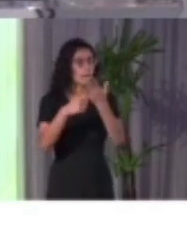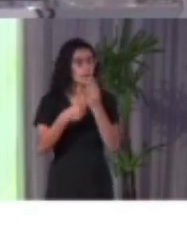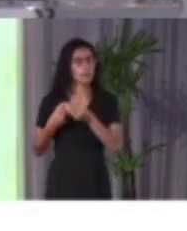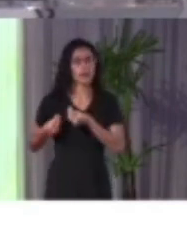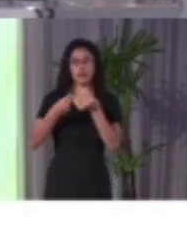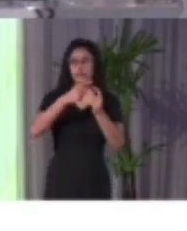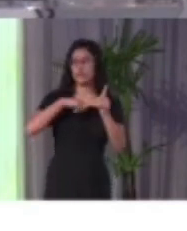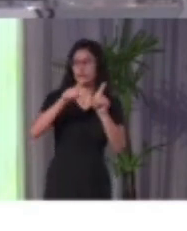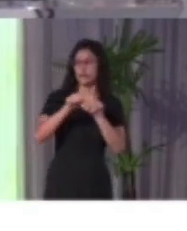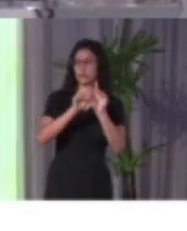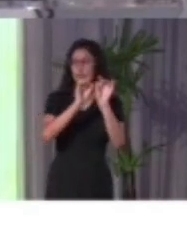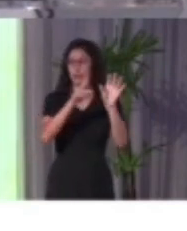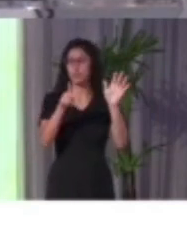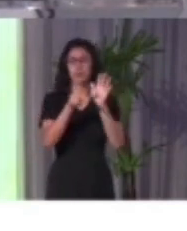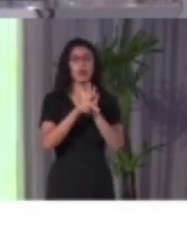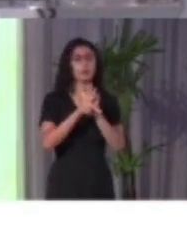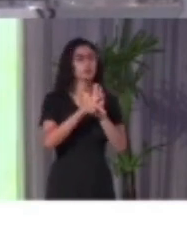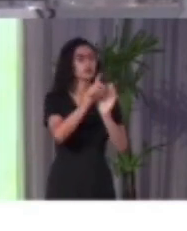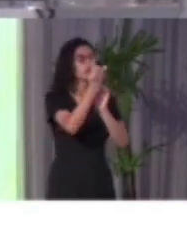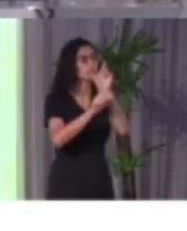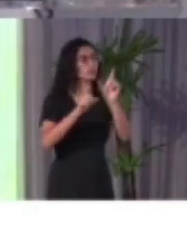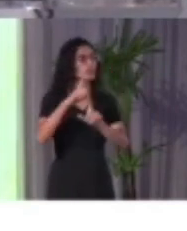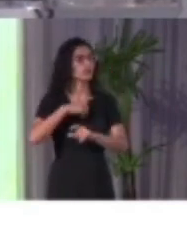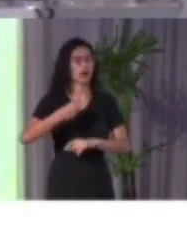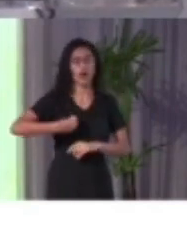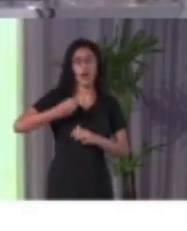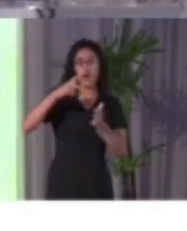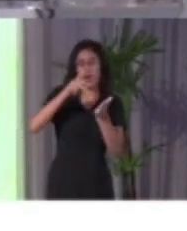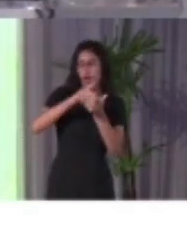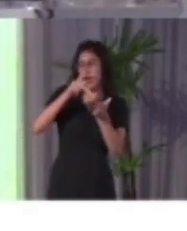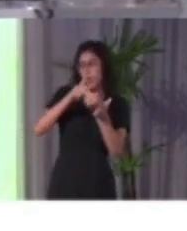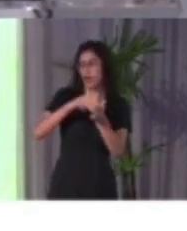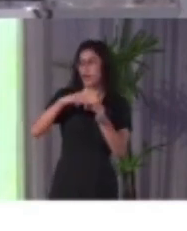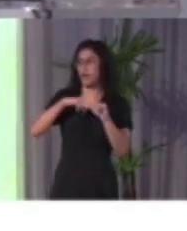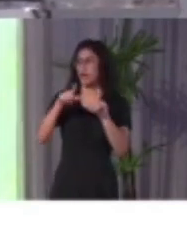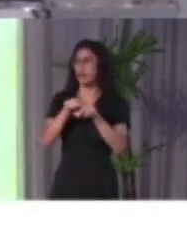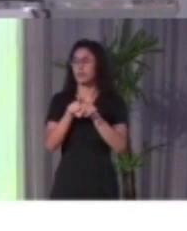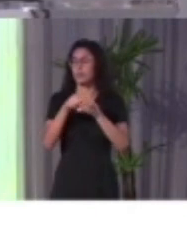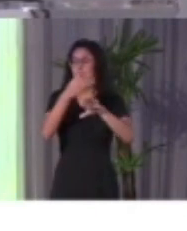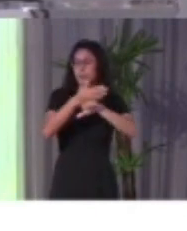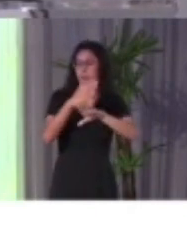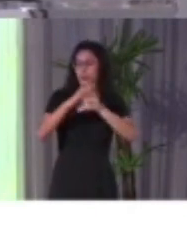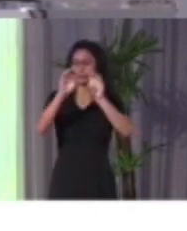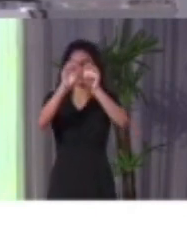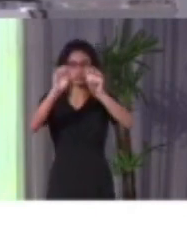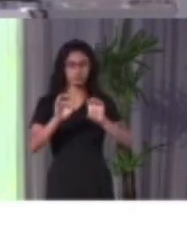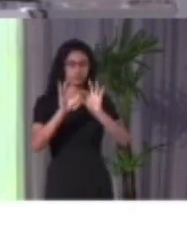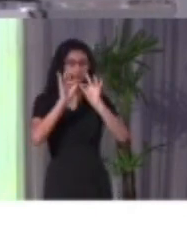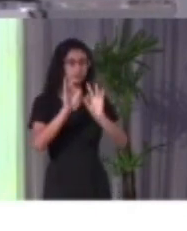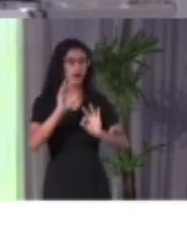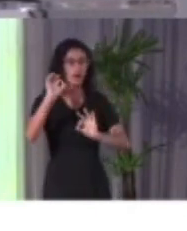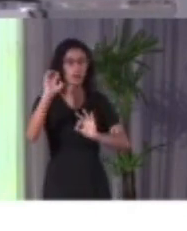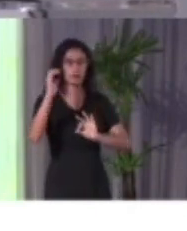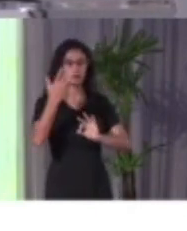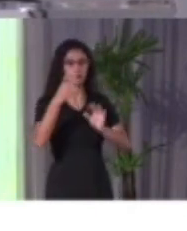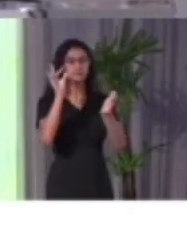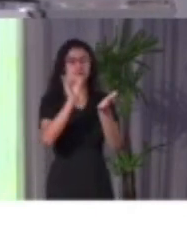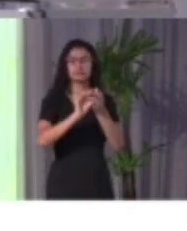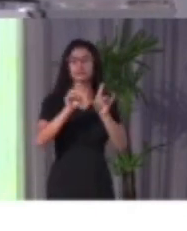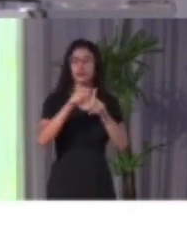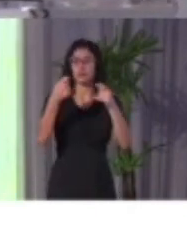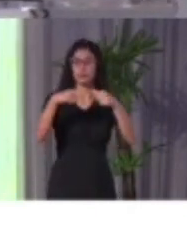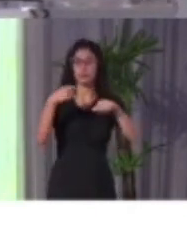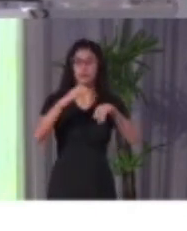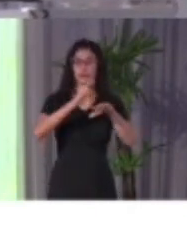da sociedade, especialmente a dos pacientes com evidência de vida real. Existe um mecanismo estruturado para que isso aconteça, isso